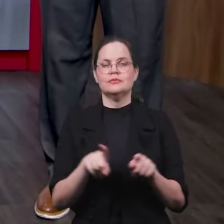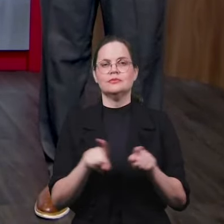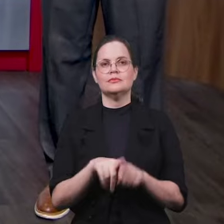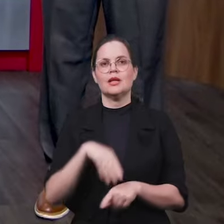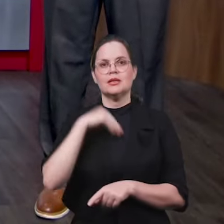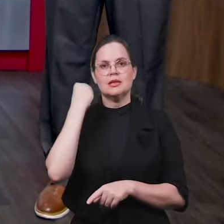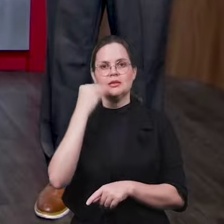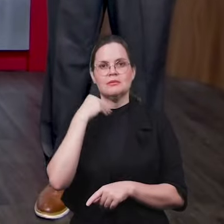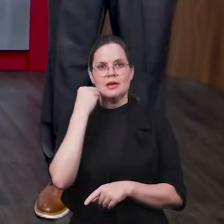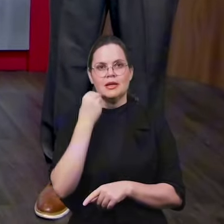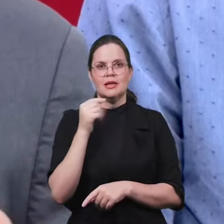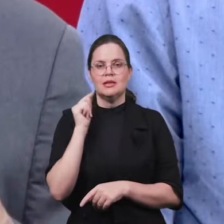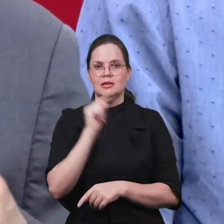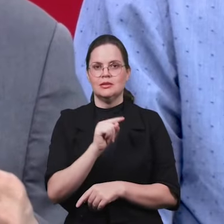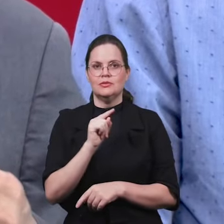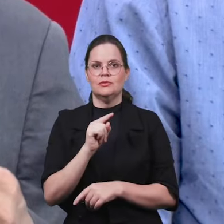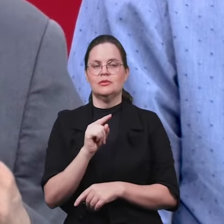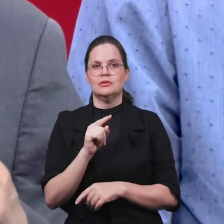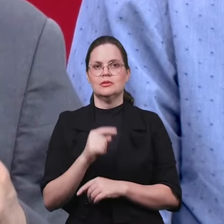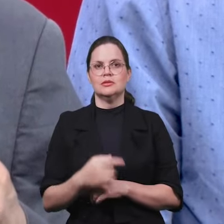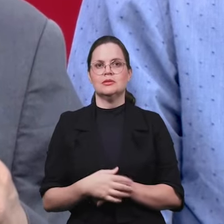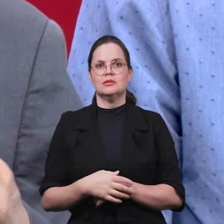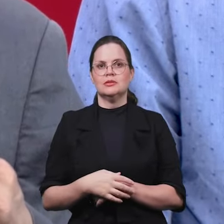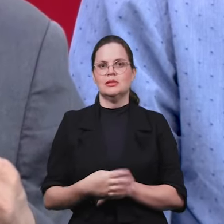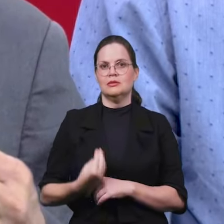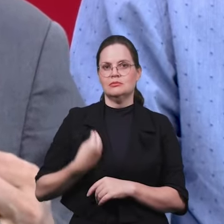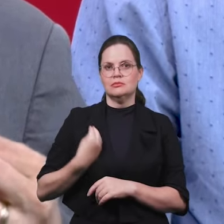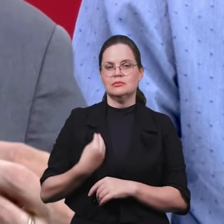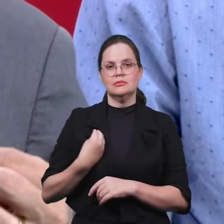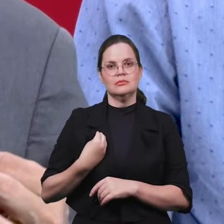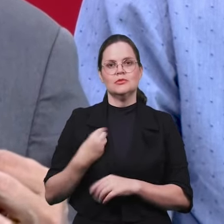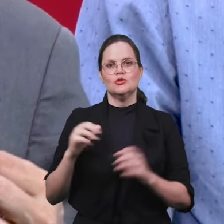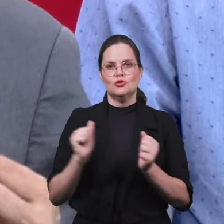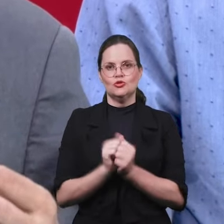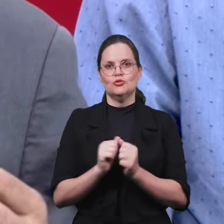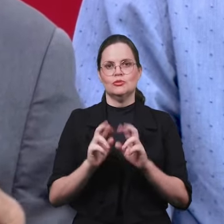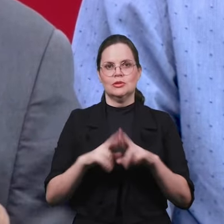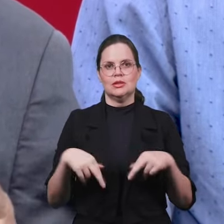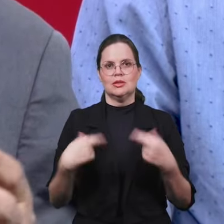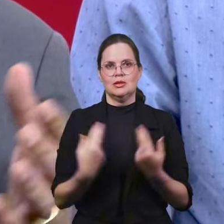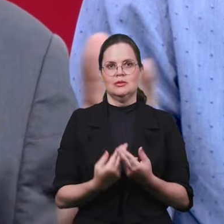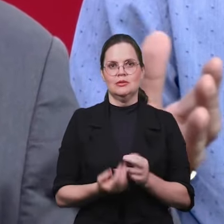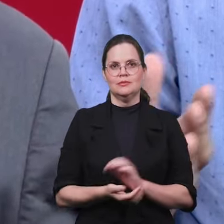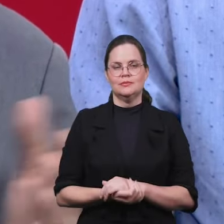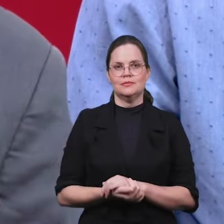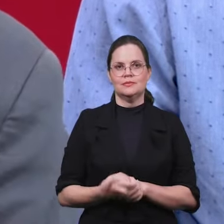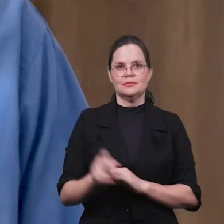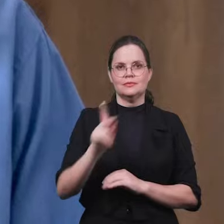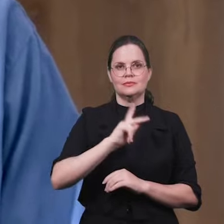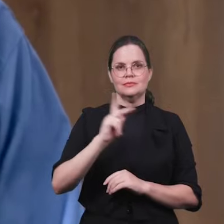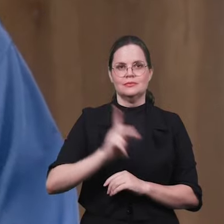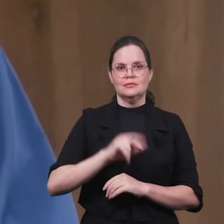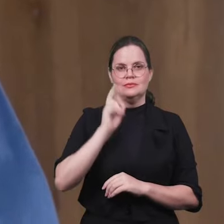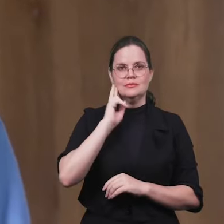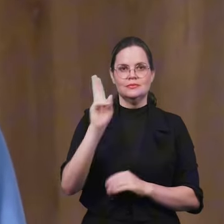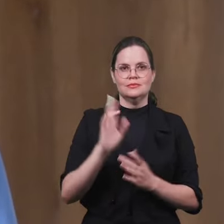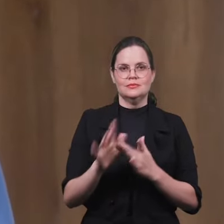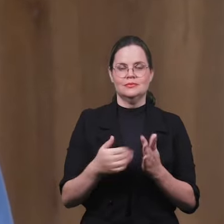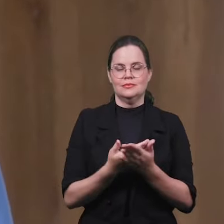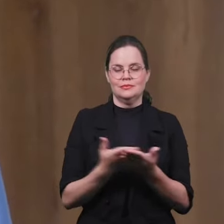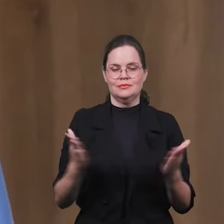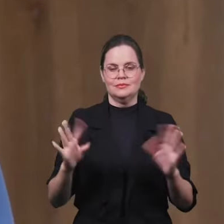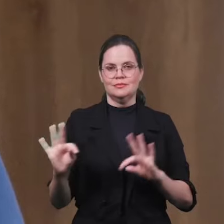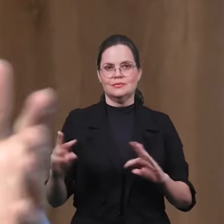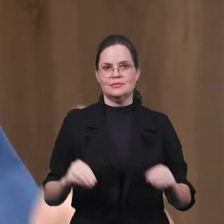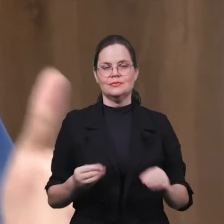essa experiência que você está tendo com essas reuniões. Pastor? Amén. La paz del Señor,